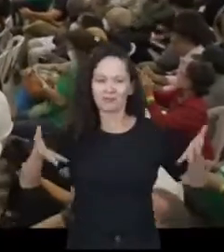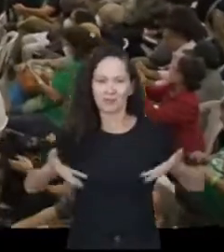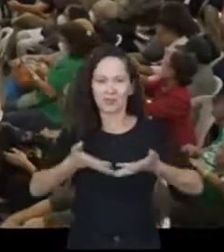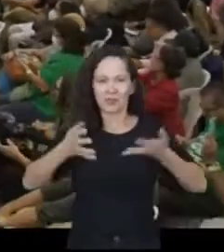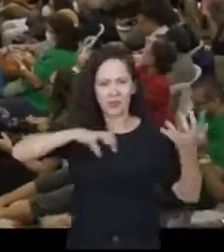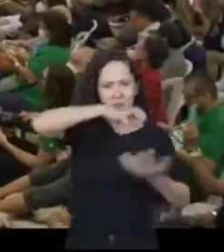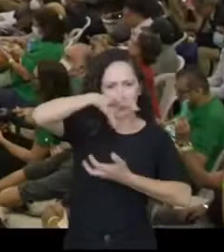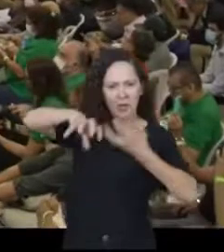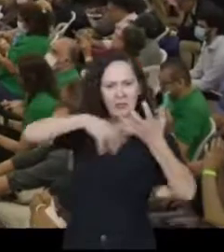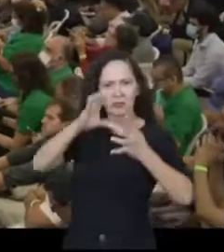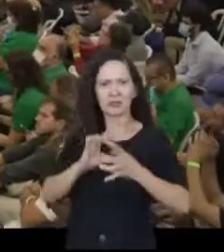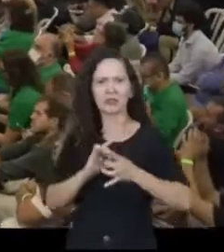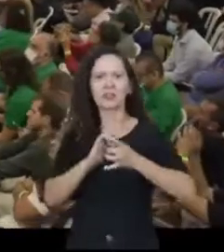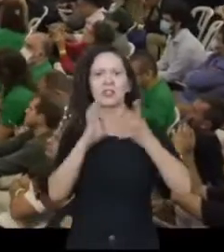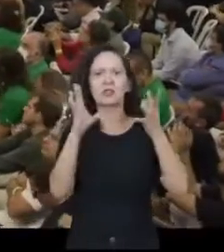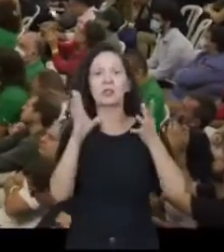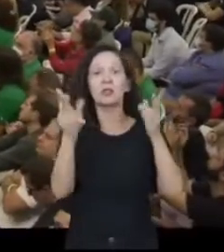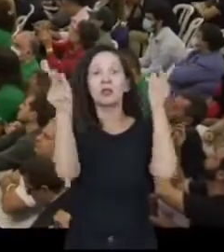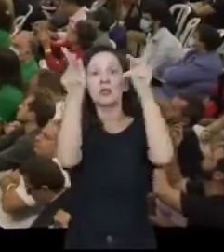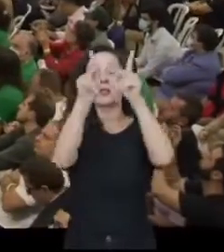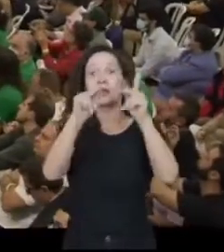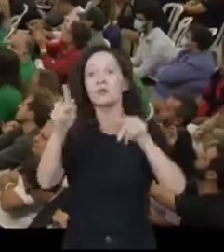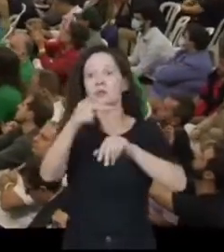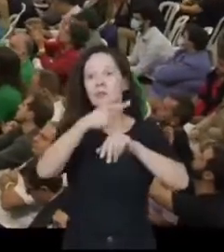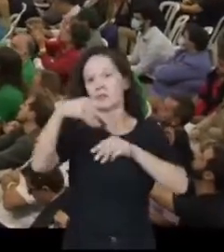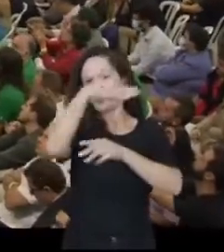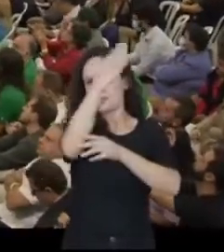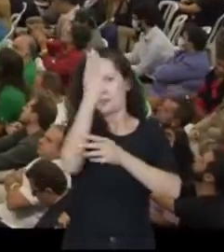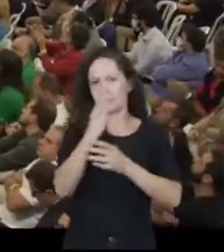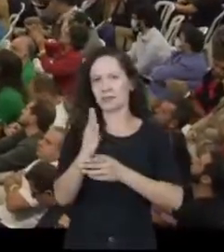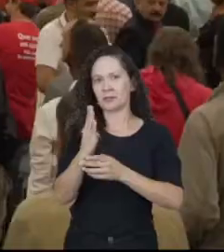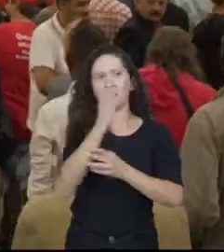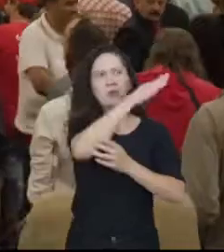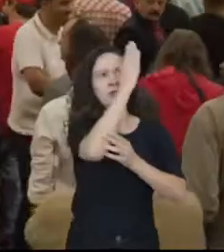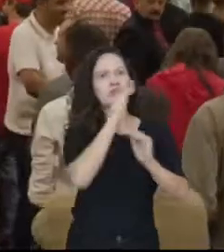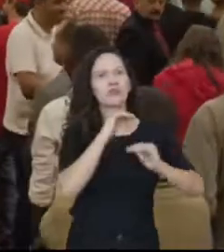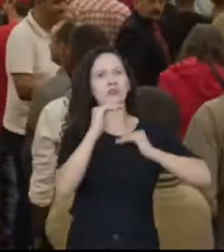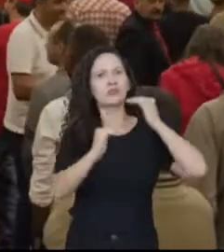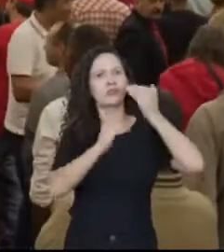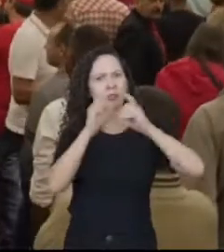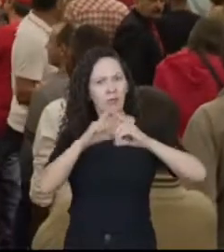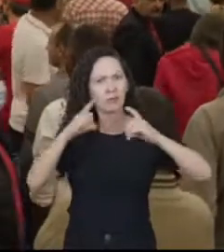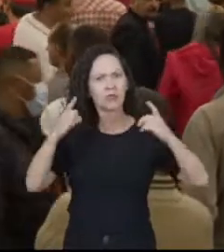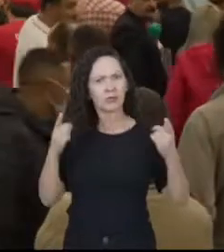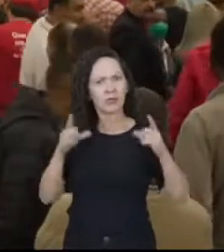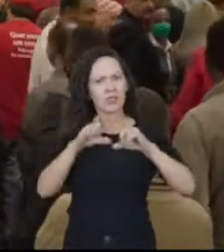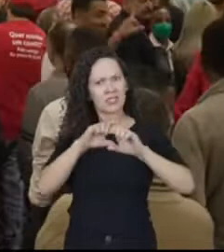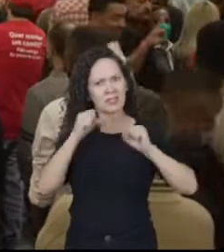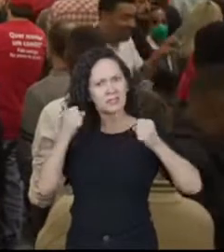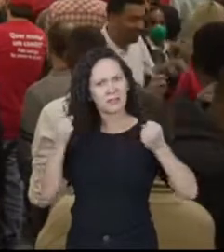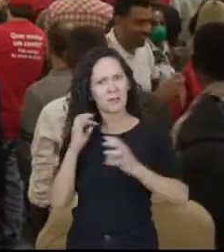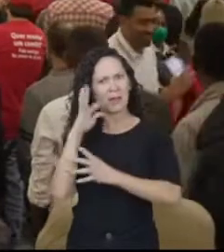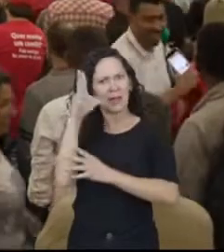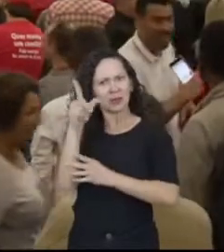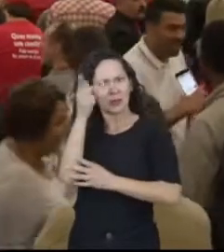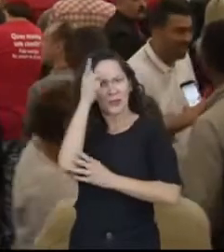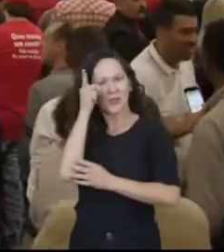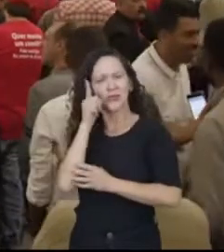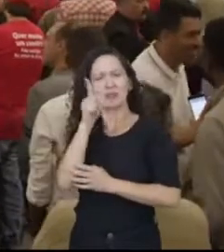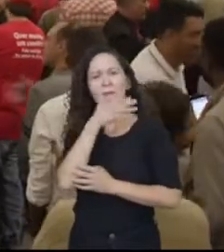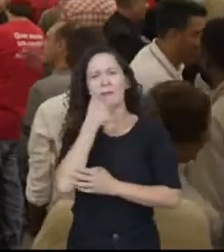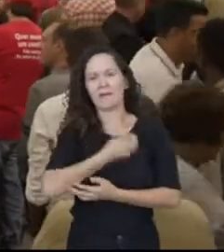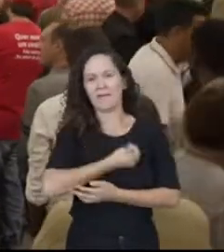e pacífica nesse país. O Brasil cresceu e cresceu para todos. Combinamos o